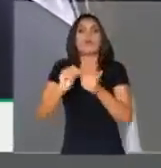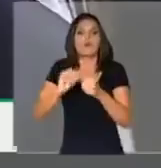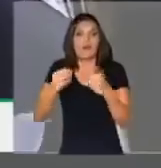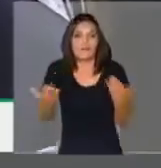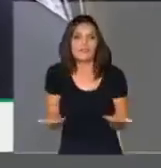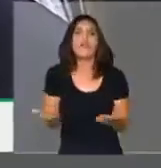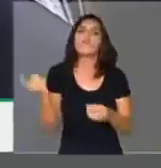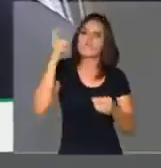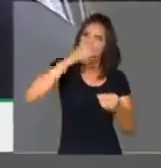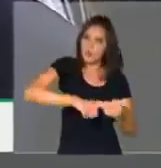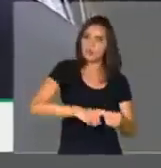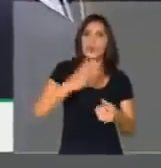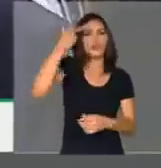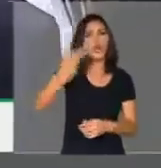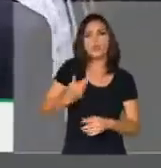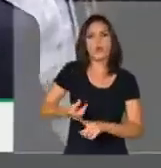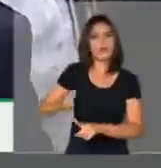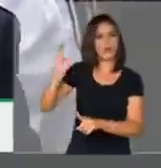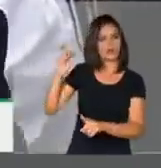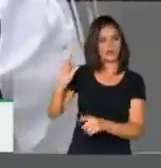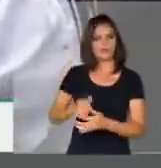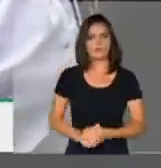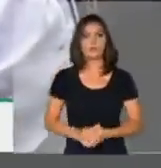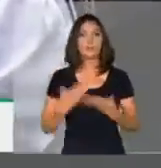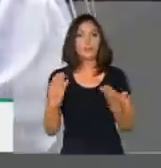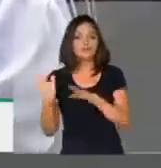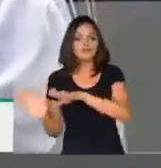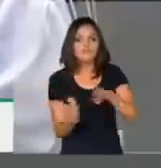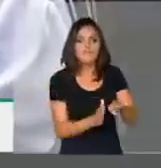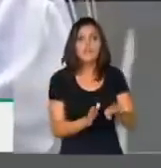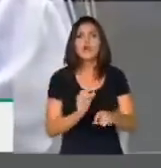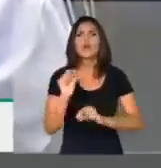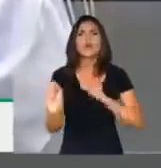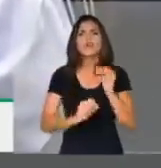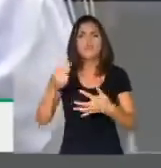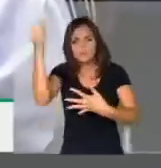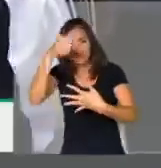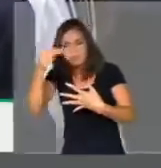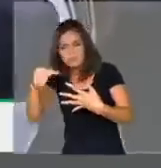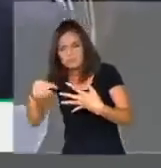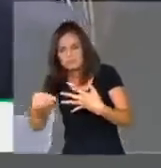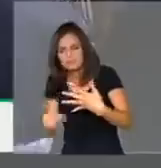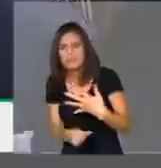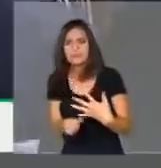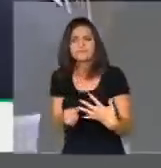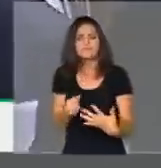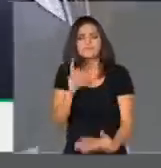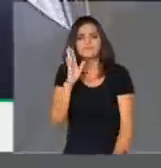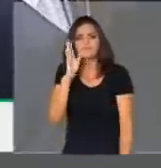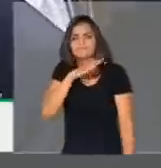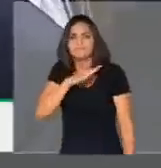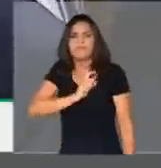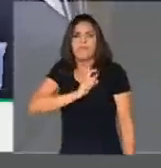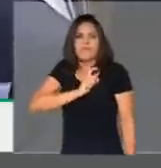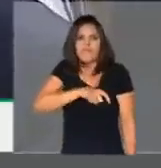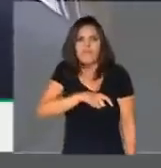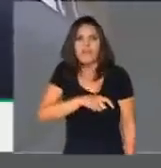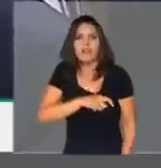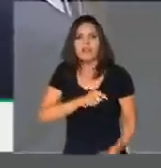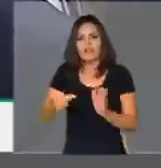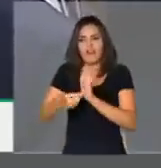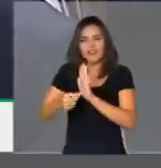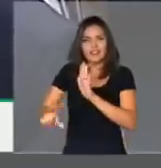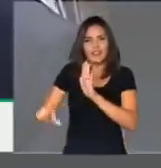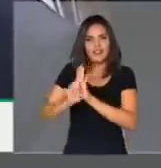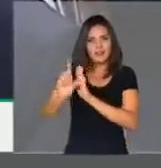nem dá, nem para Vossa Excelência no momento, para dizer tudo que tem de maldade e perversidade nessa reforma da